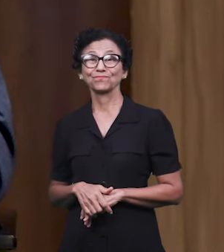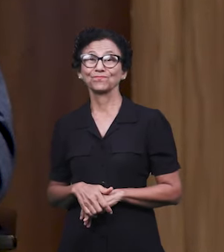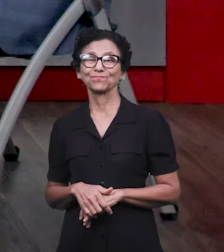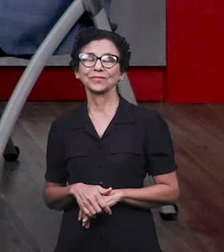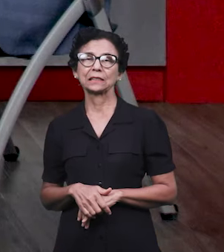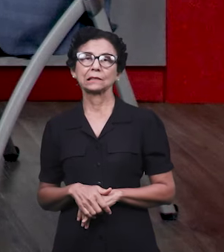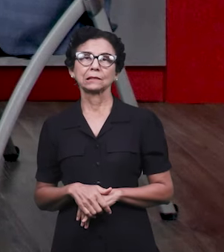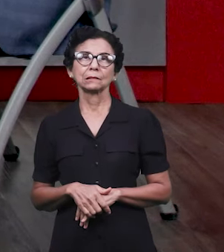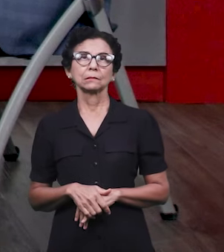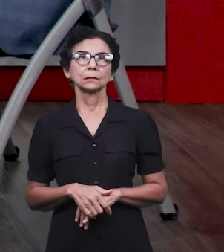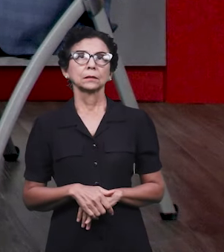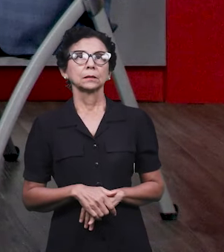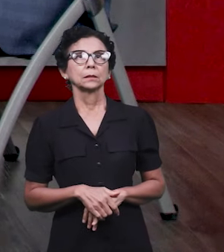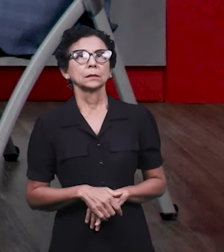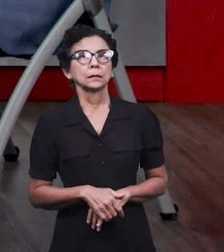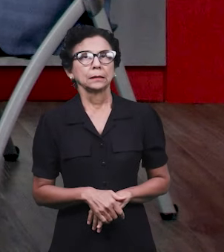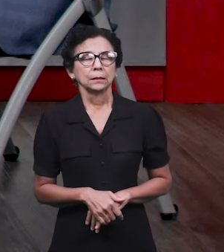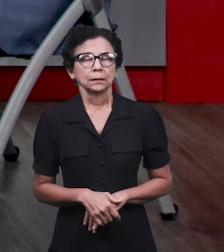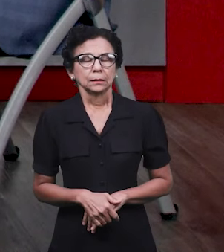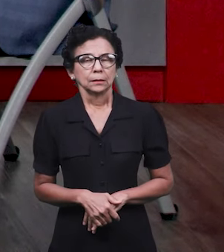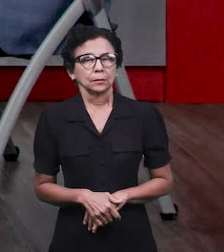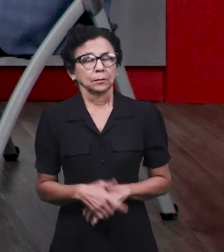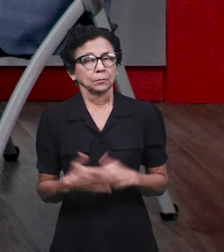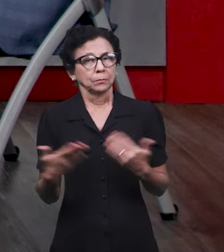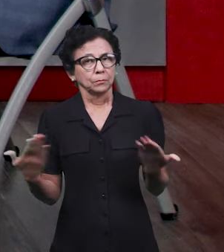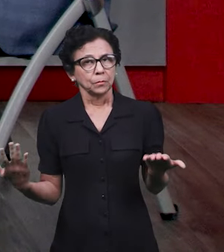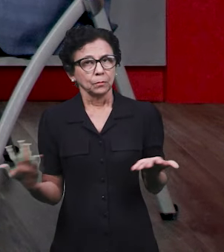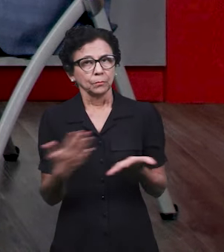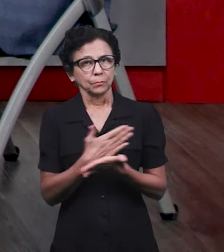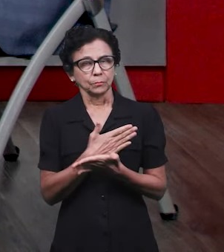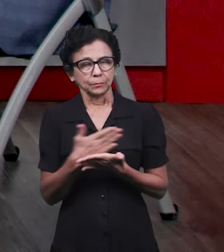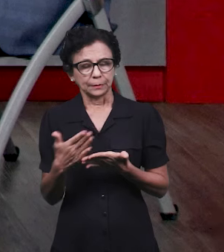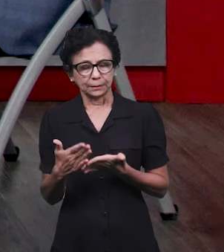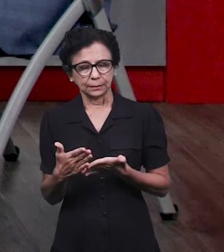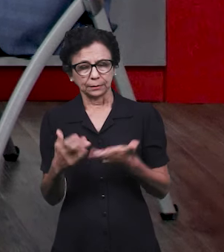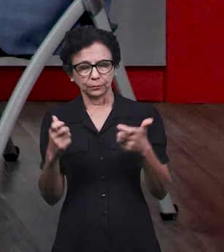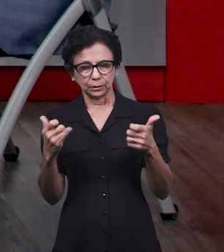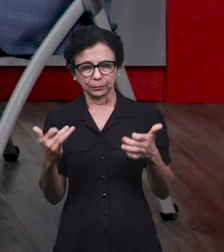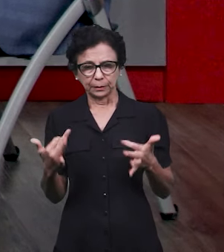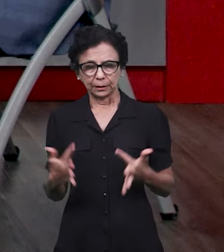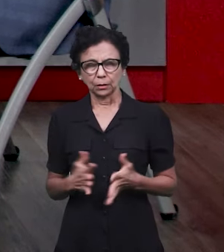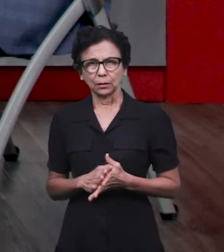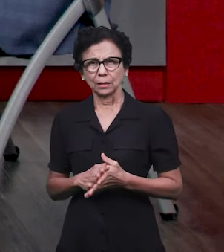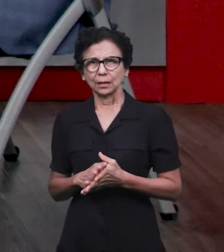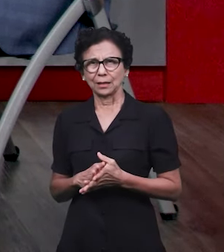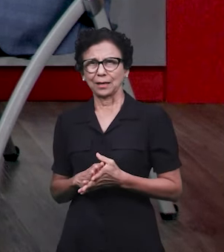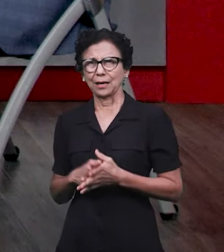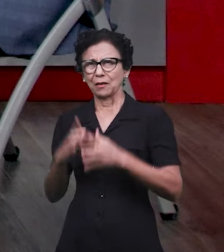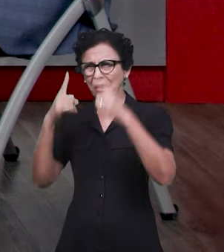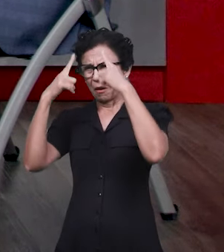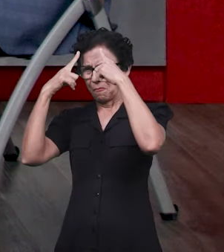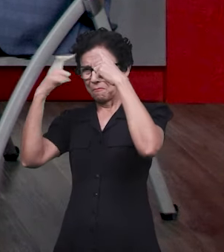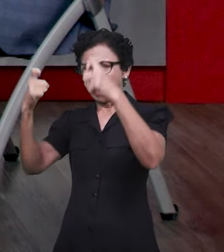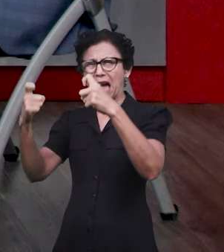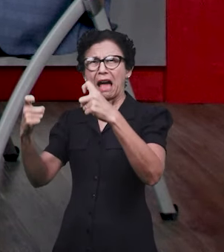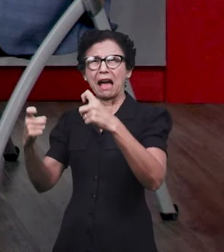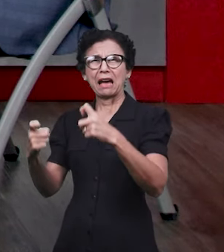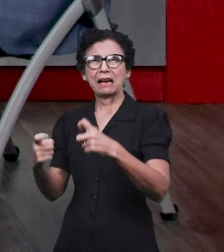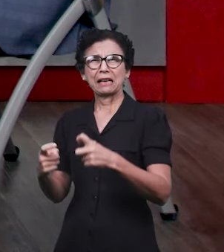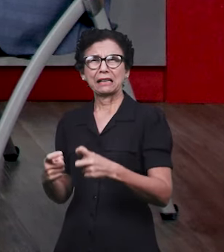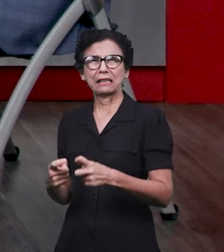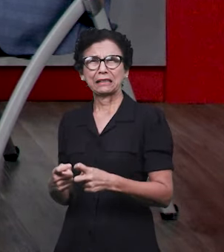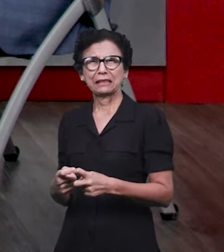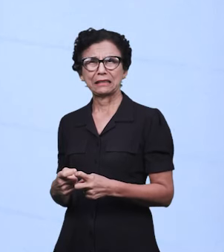estabelece? Eu gostaria de inicialmente dizer que a violência e os maus tratos, né,